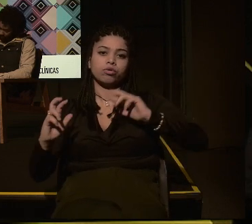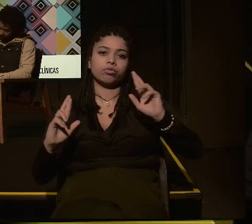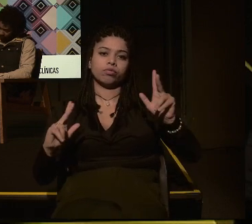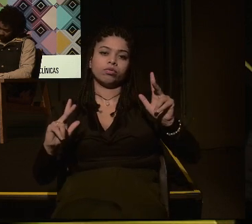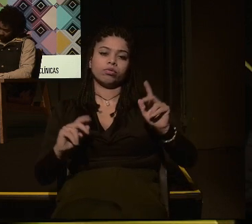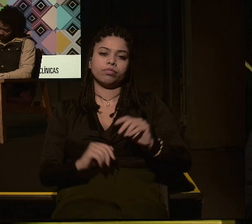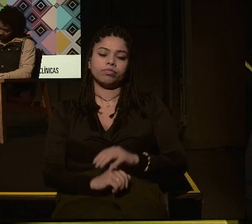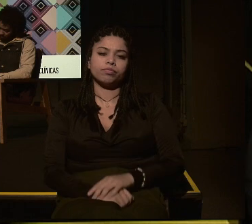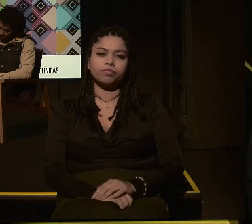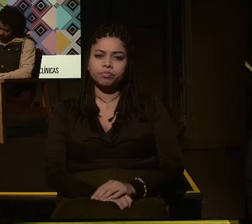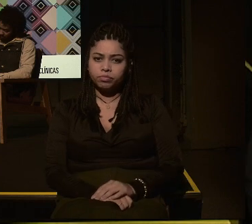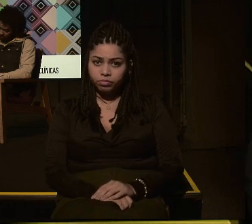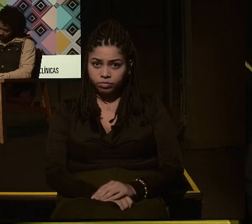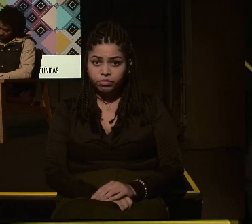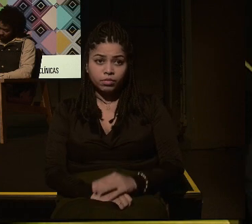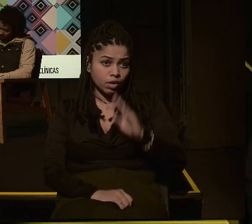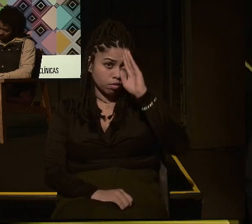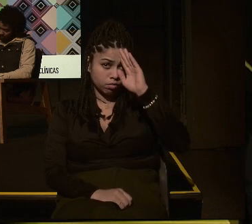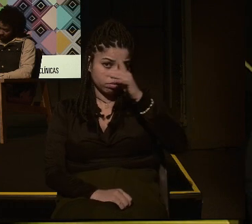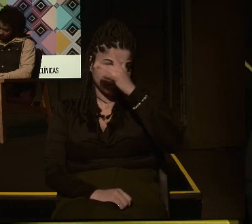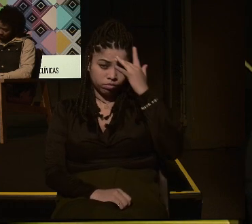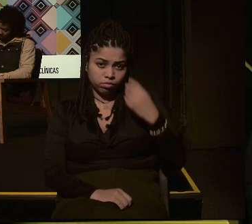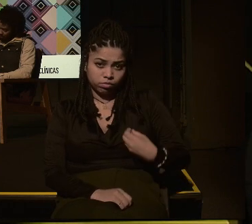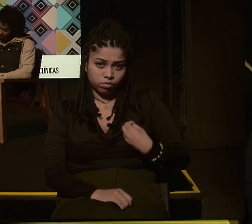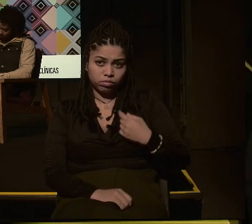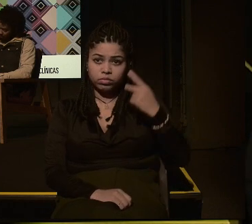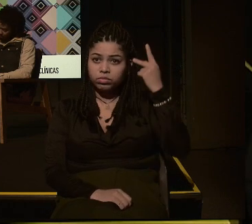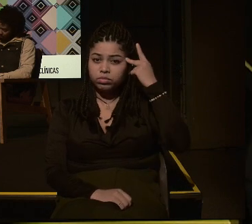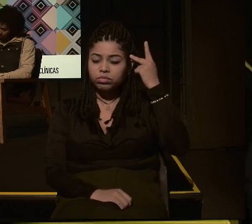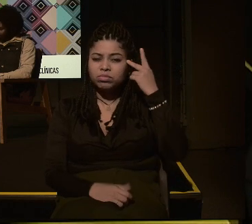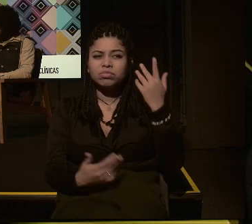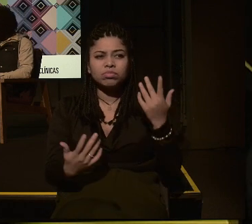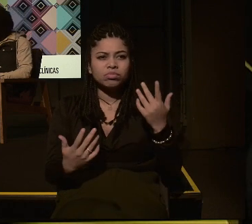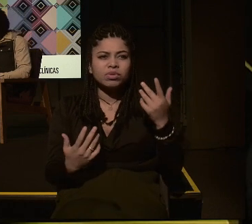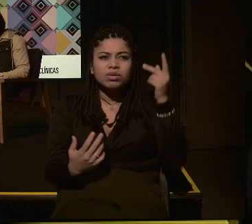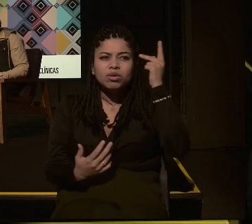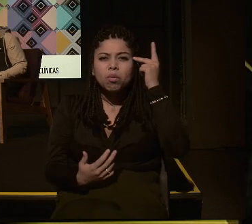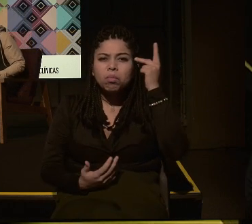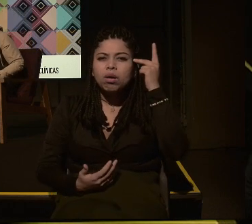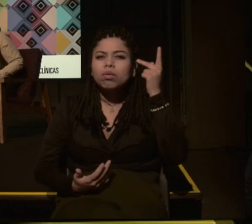convite, em especial estando em São Paulo, de uma cidade tão